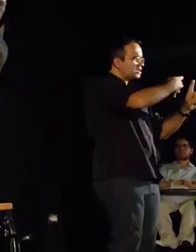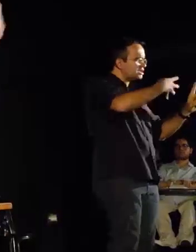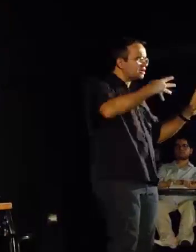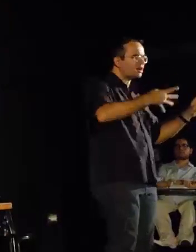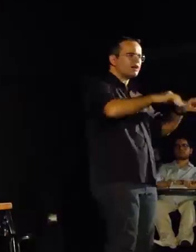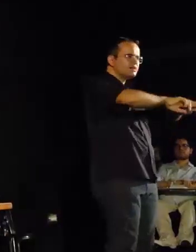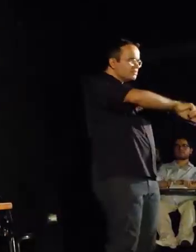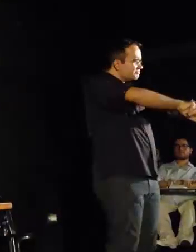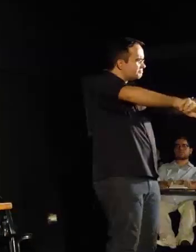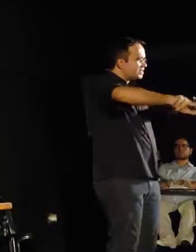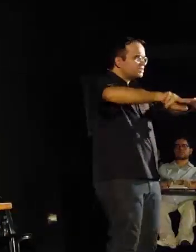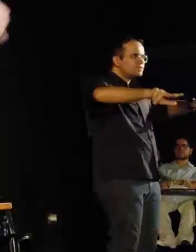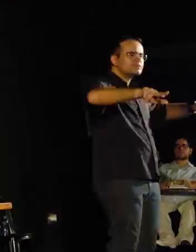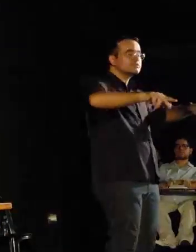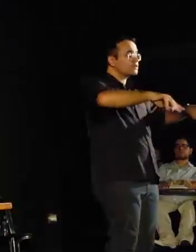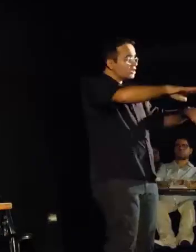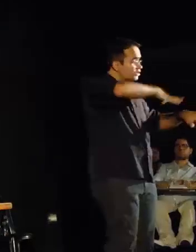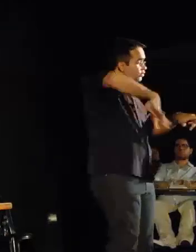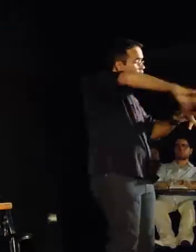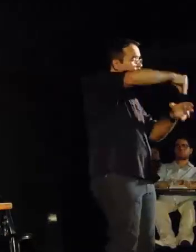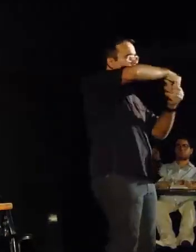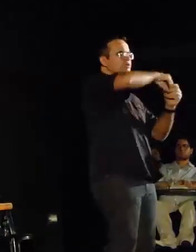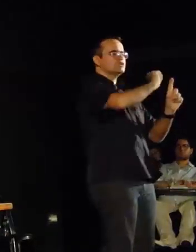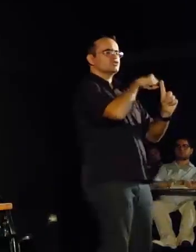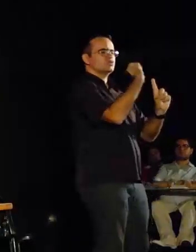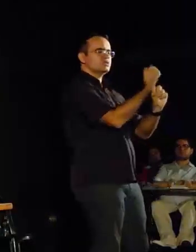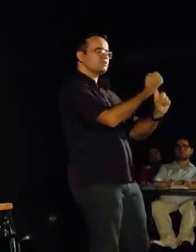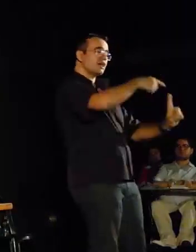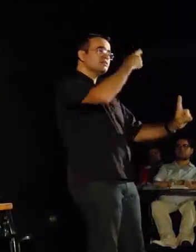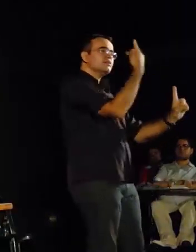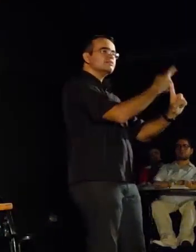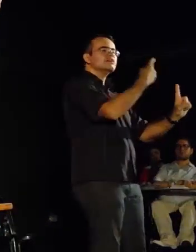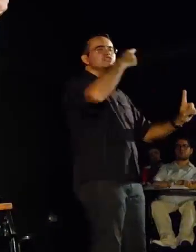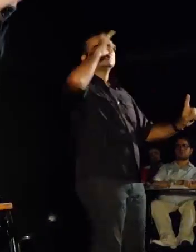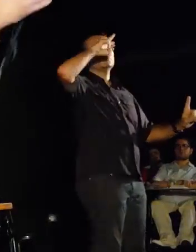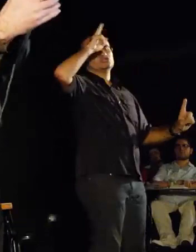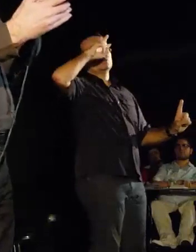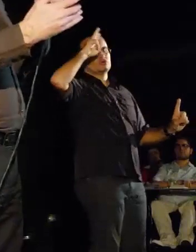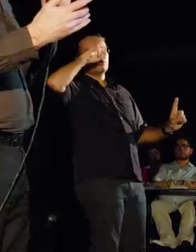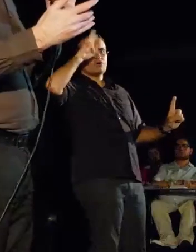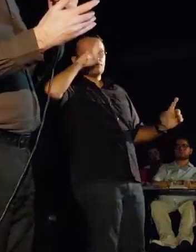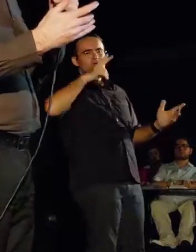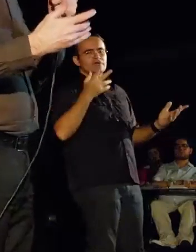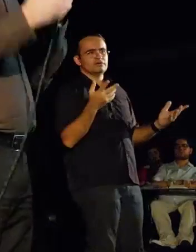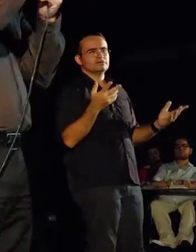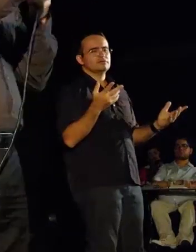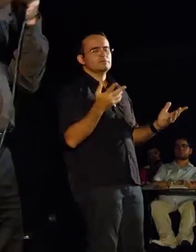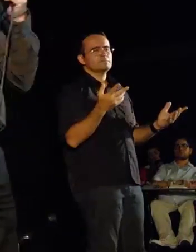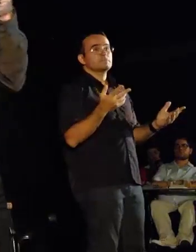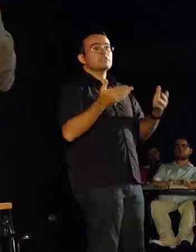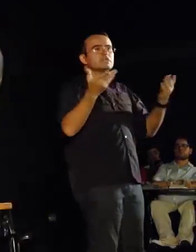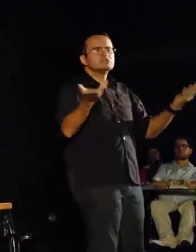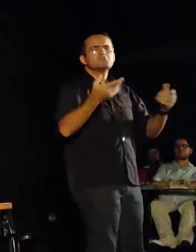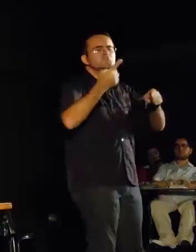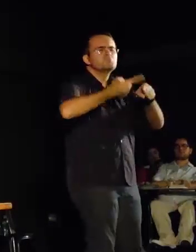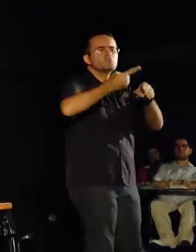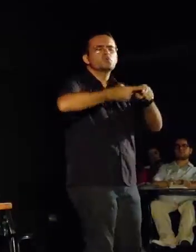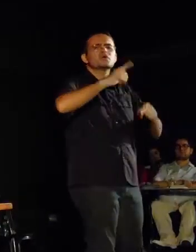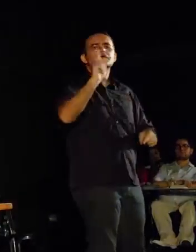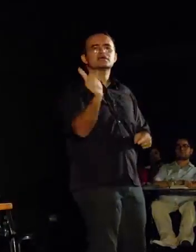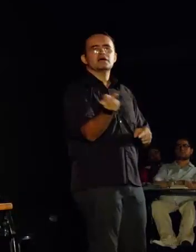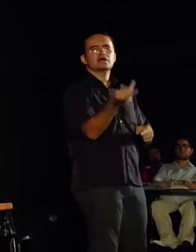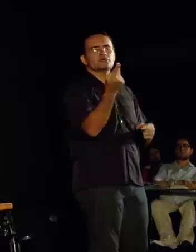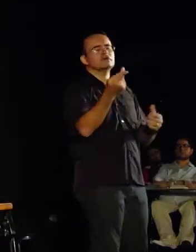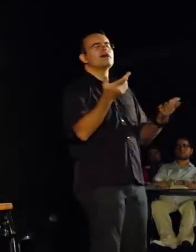certo? Que são parte da sua história, e são parte decisiva da sua história. E por que isso? Aí tem